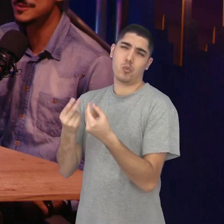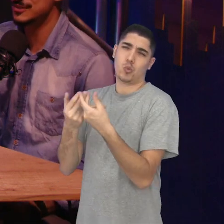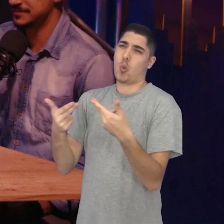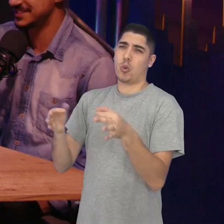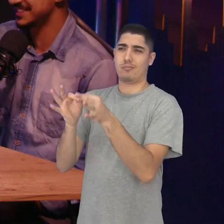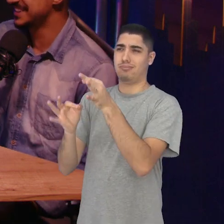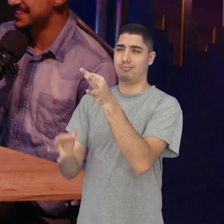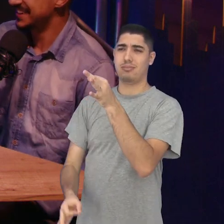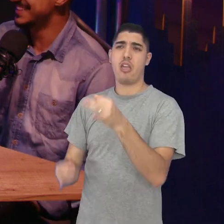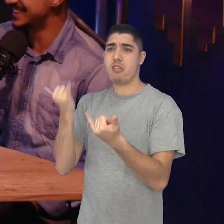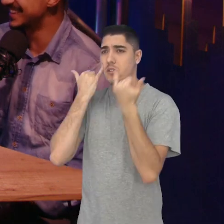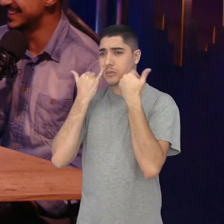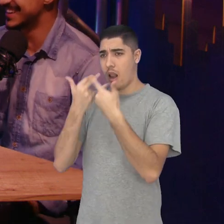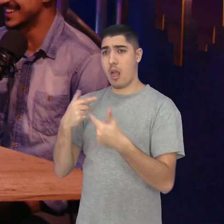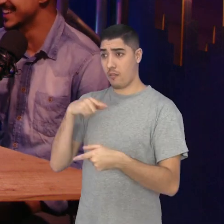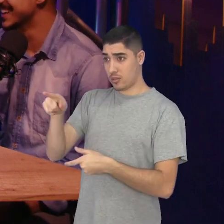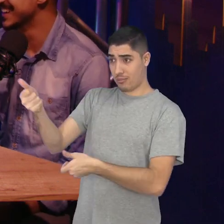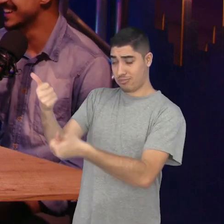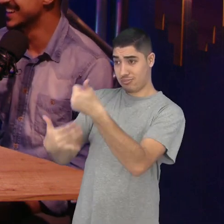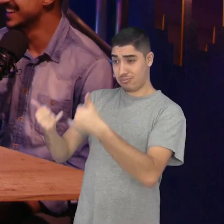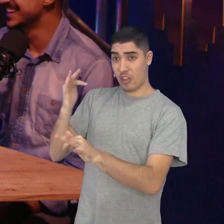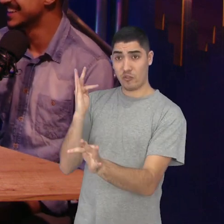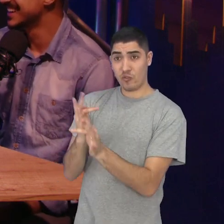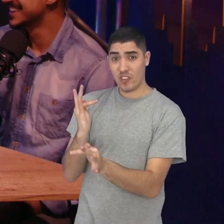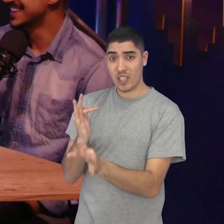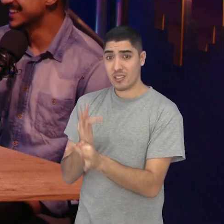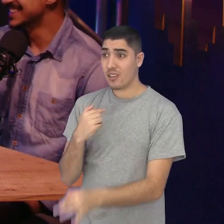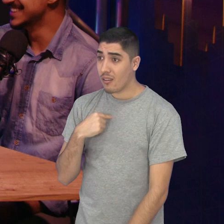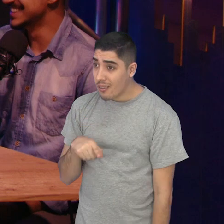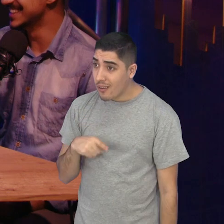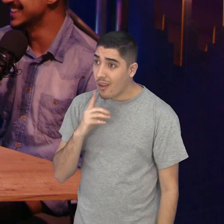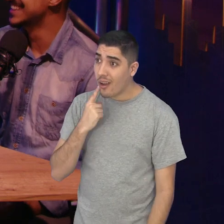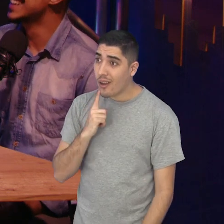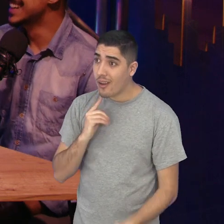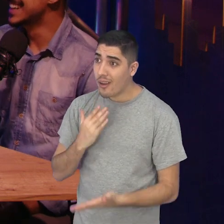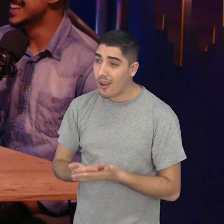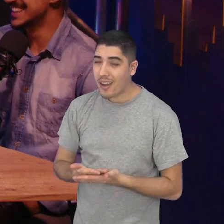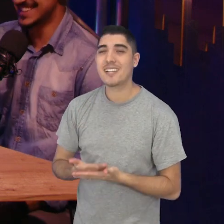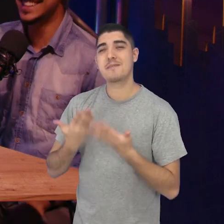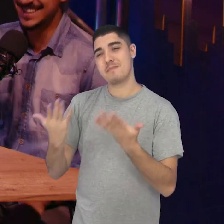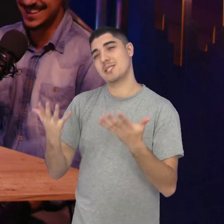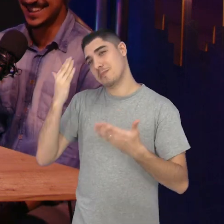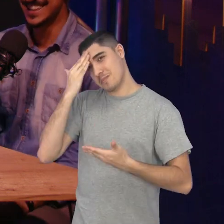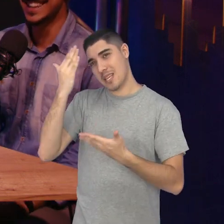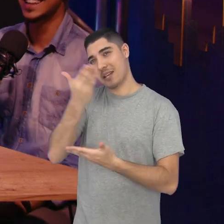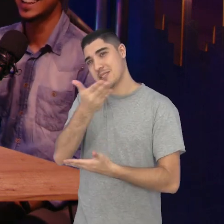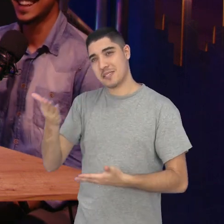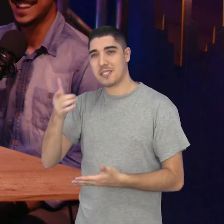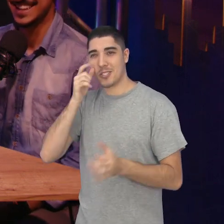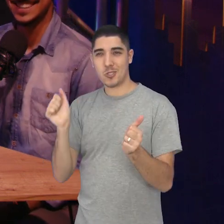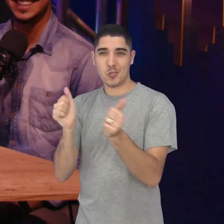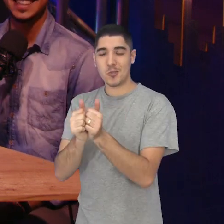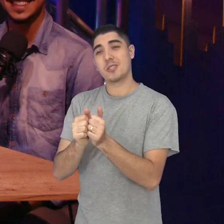é muita coisa, né? São muitas informações. Eu fui vendo assim você falando de física e eu fico, uau! Ai, gente, mas